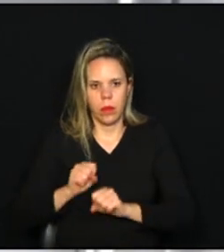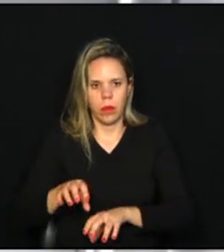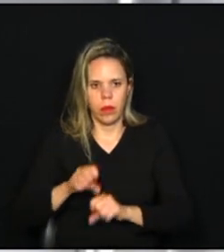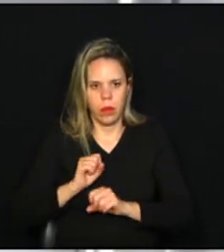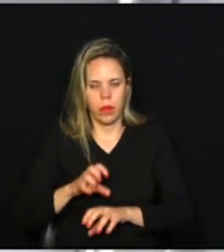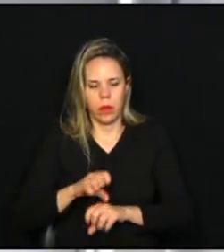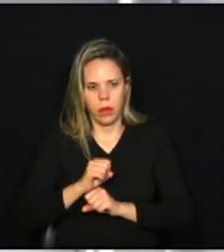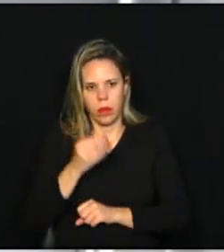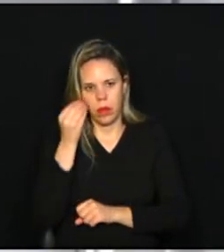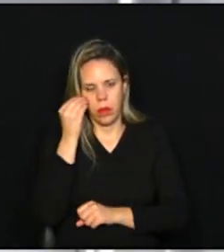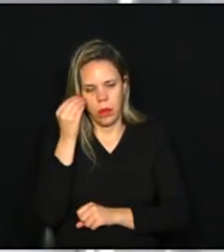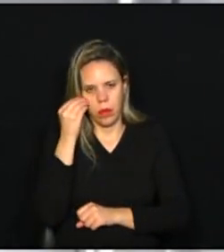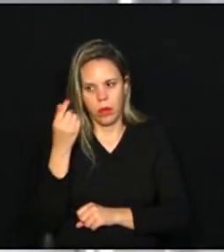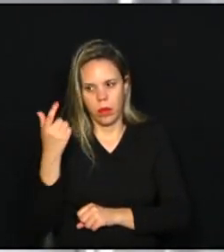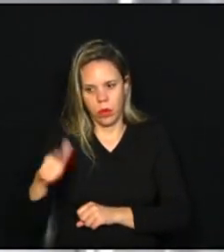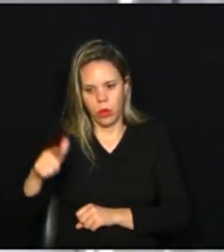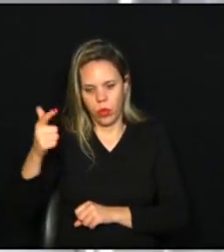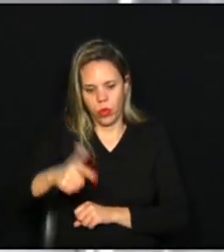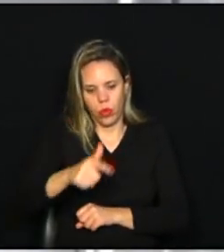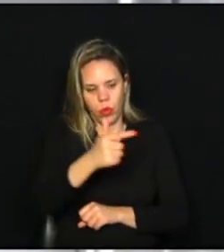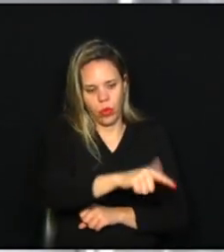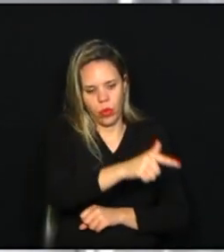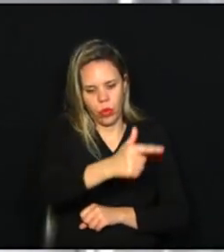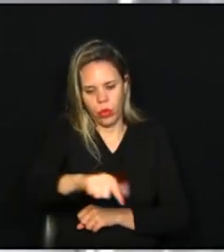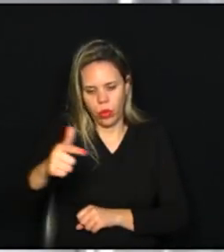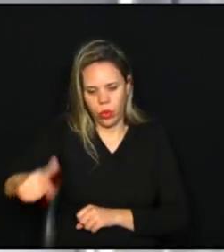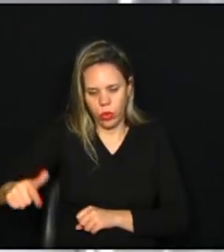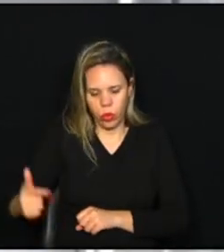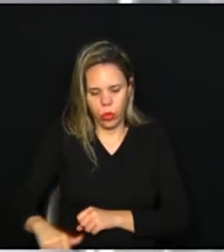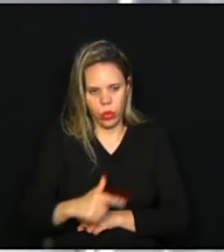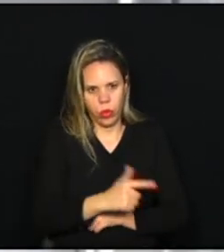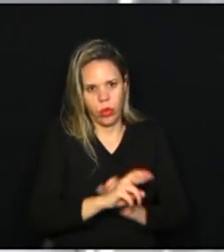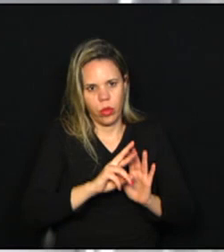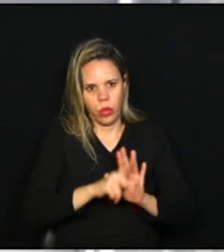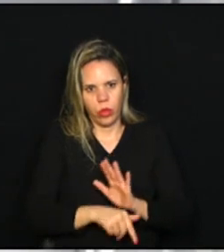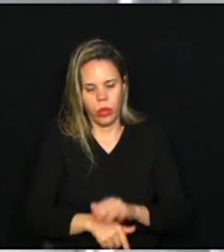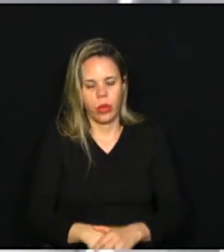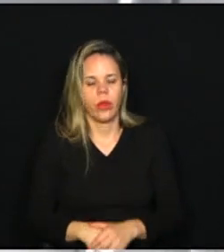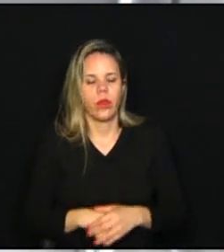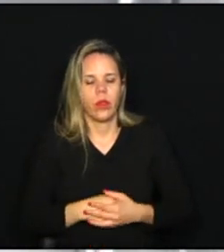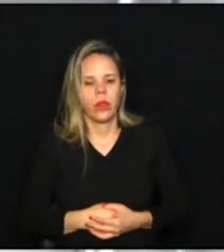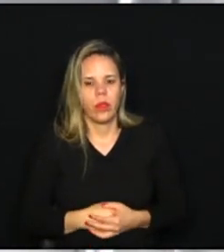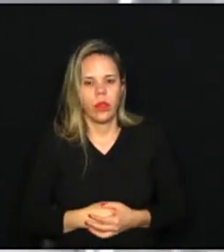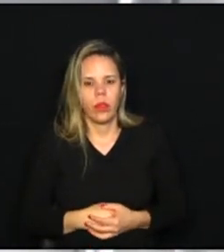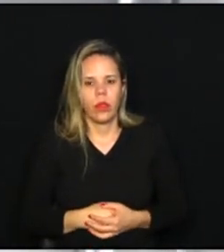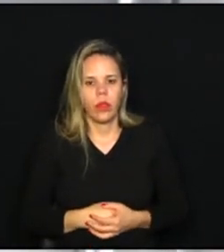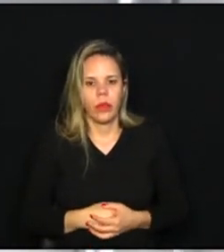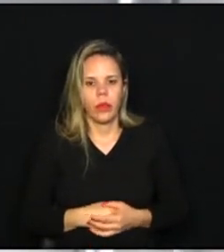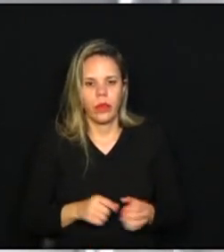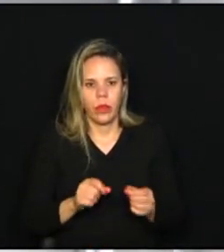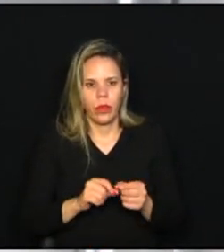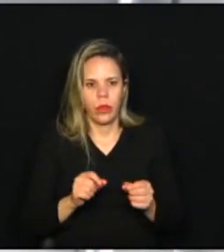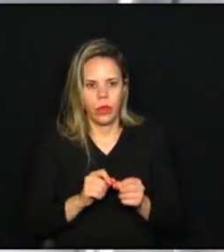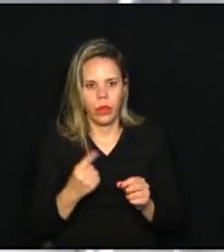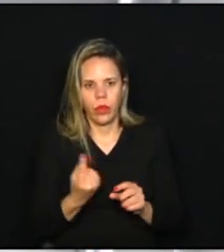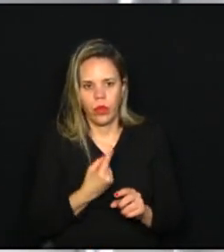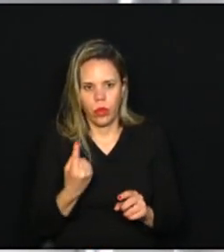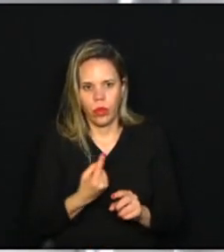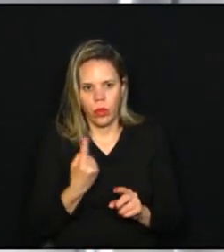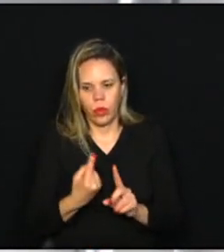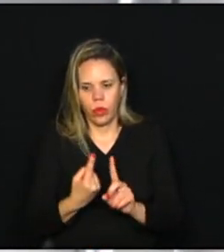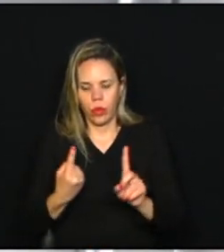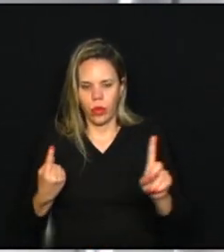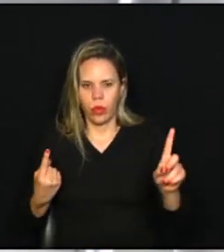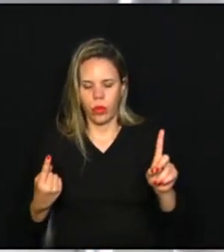desse positivo e mais um consecutivo. A gente consegue realmente fazer um isolamento dessa